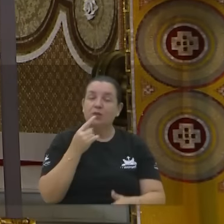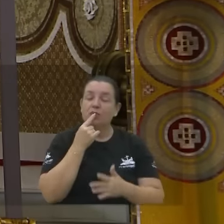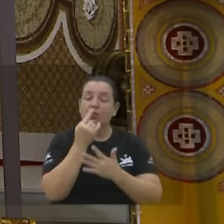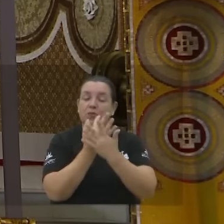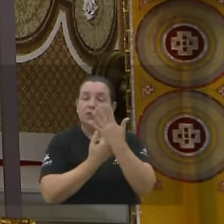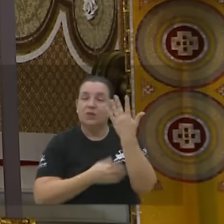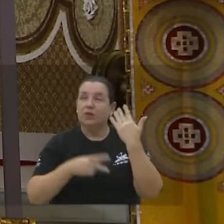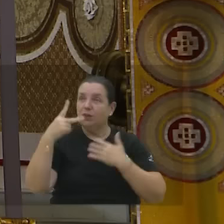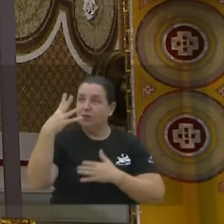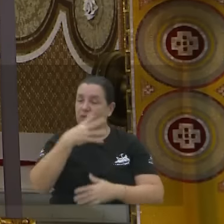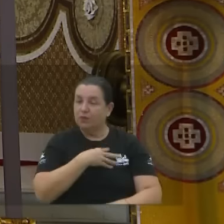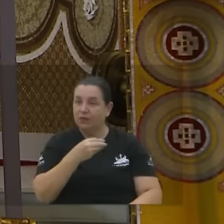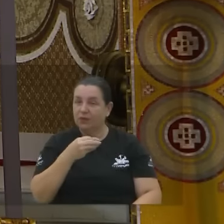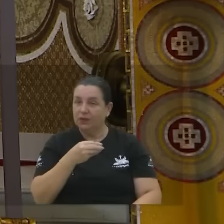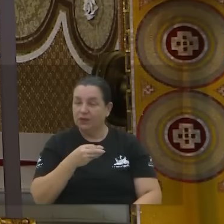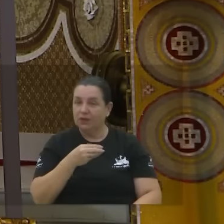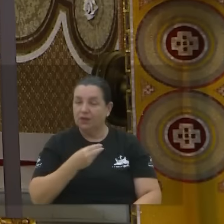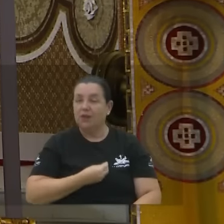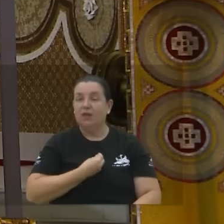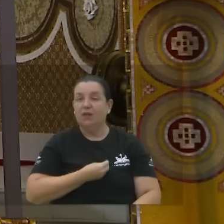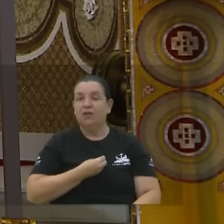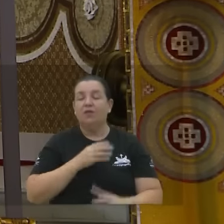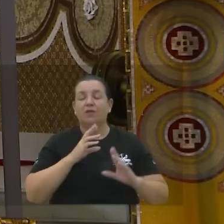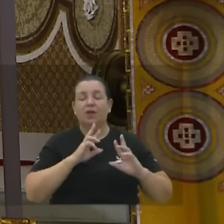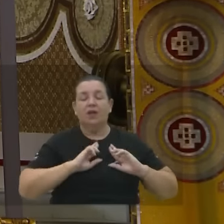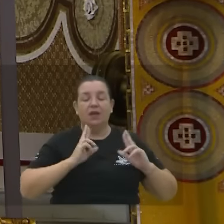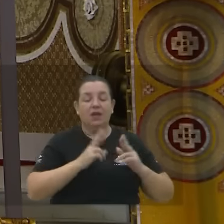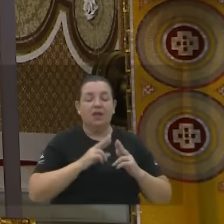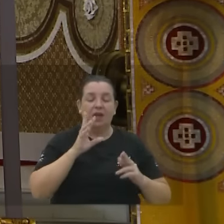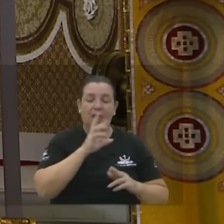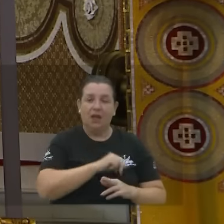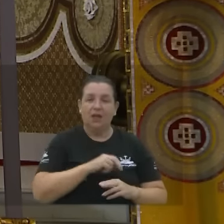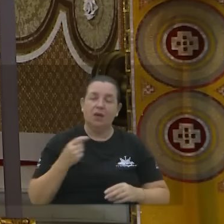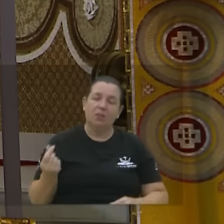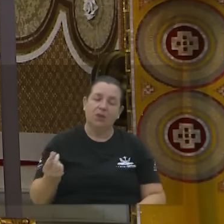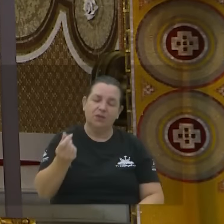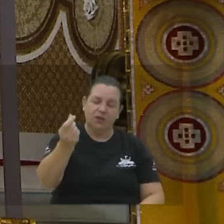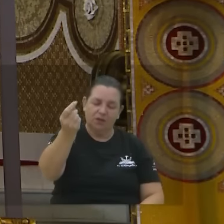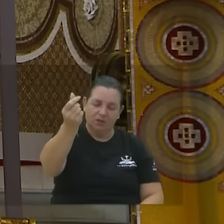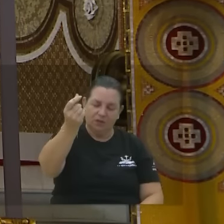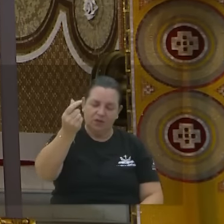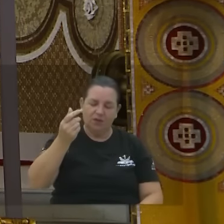do vosso Filho, que vive e reina pelos séculos dos